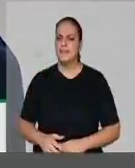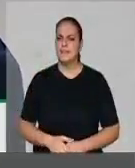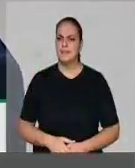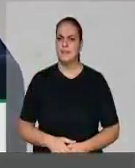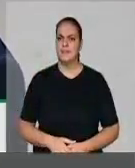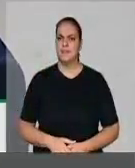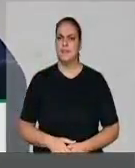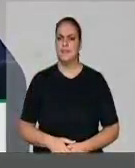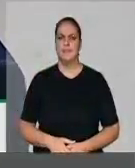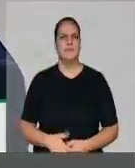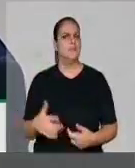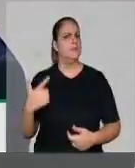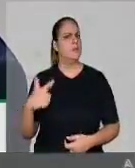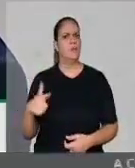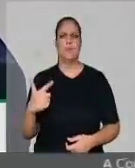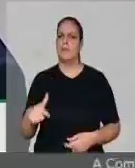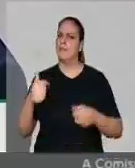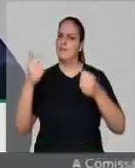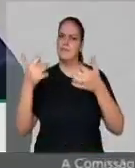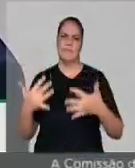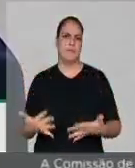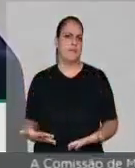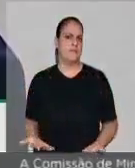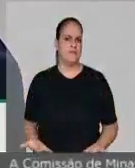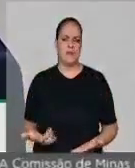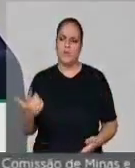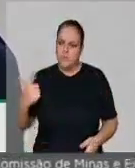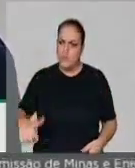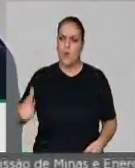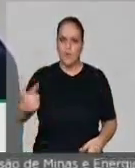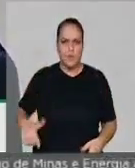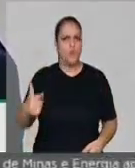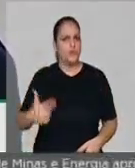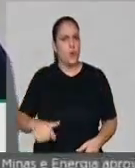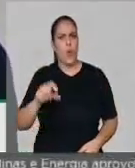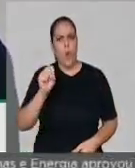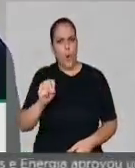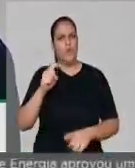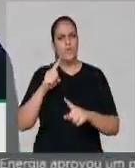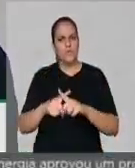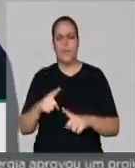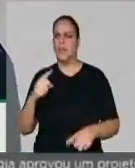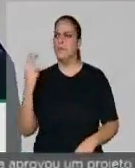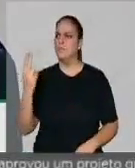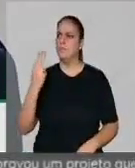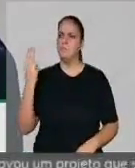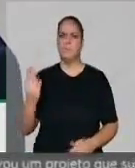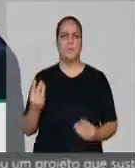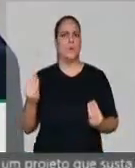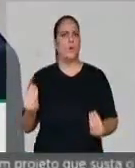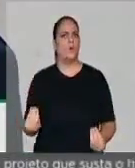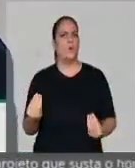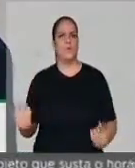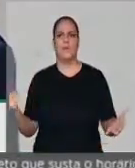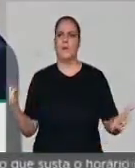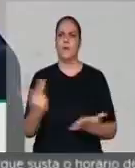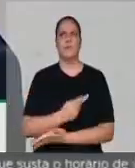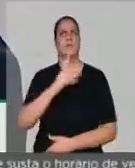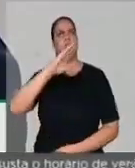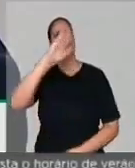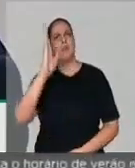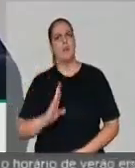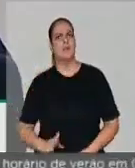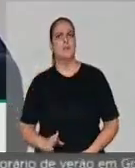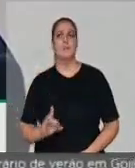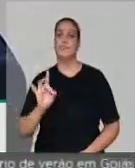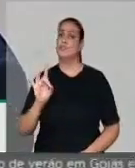consecutivos, inexplicáveis, do gás de cozinha. Não sei o que houve neste país de anormalidade, a não ser o